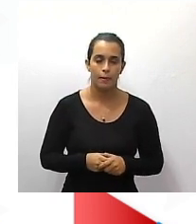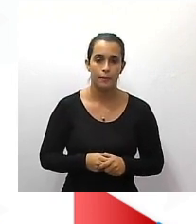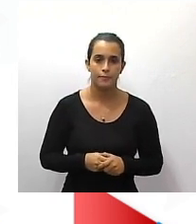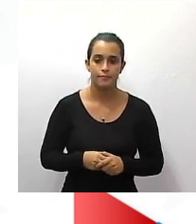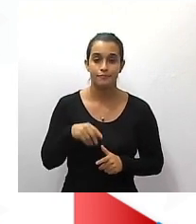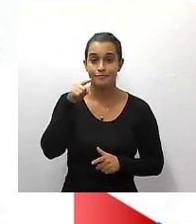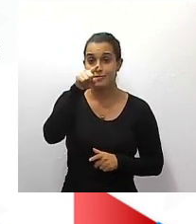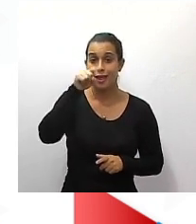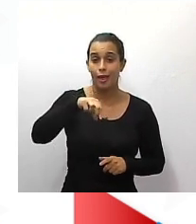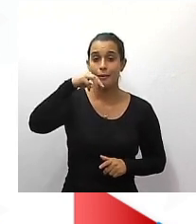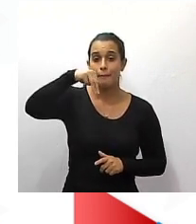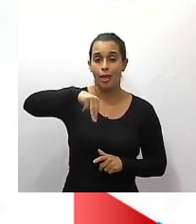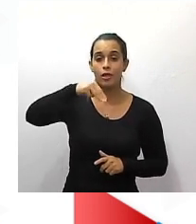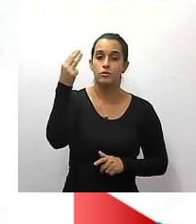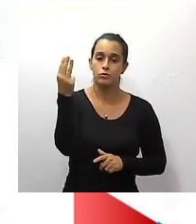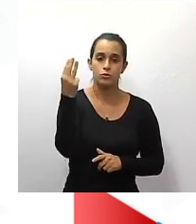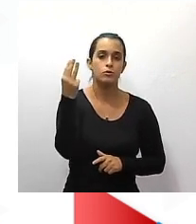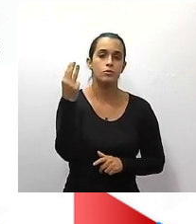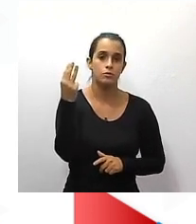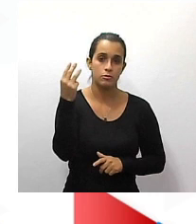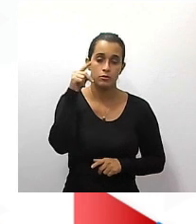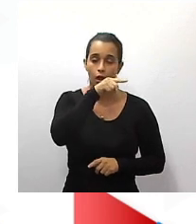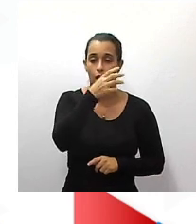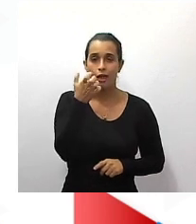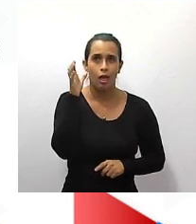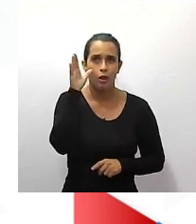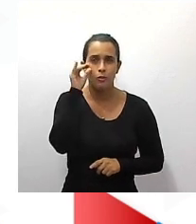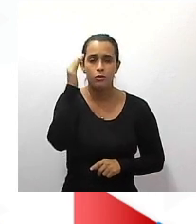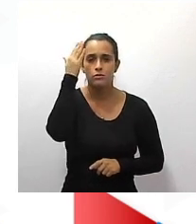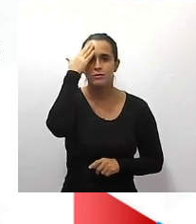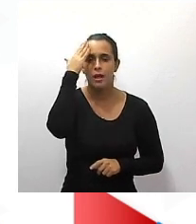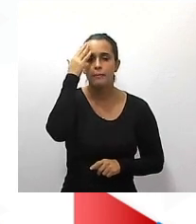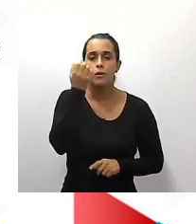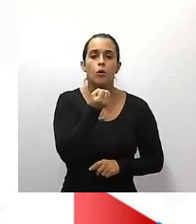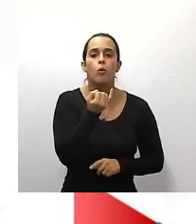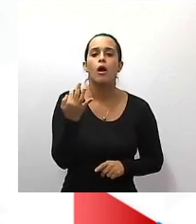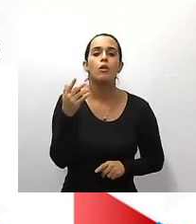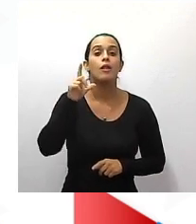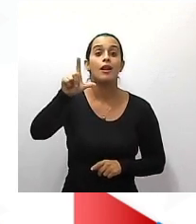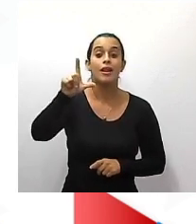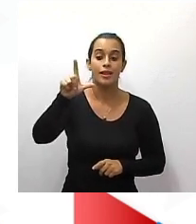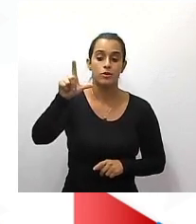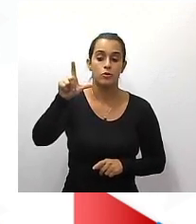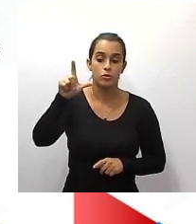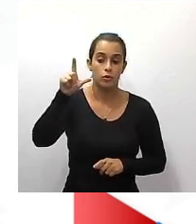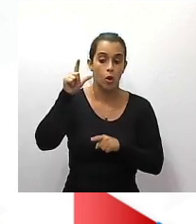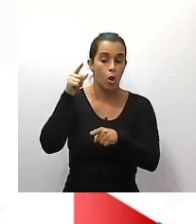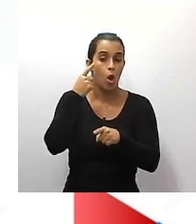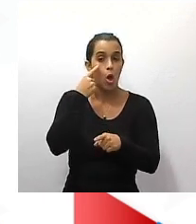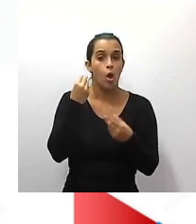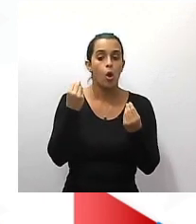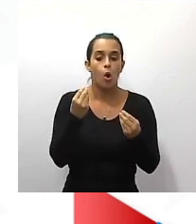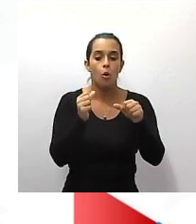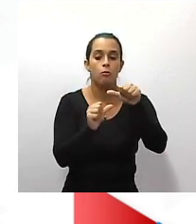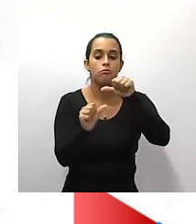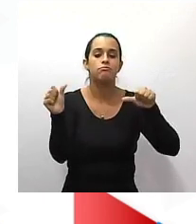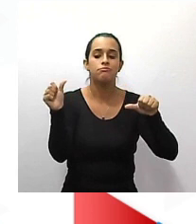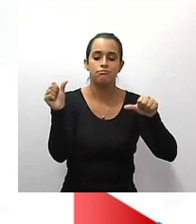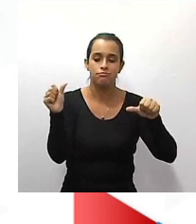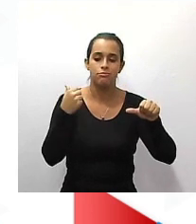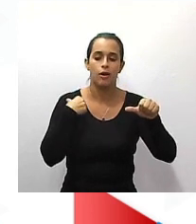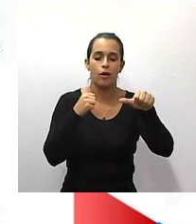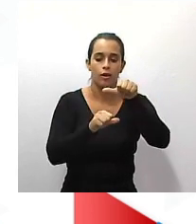1000 ml, ok? 1000 centímetros cúbicos. Então, essa pessoa bebeu uma quantidade e colocou o resto